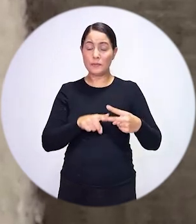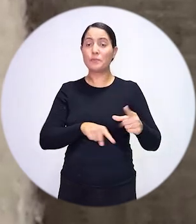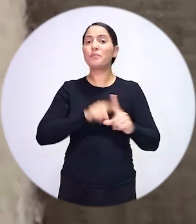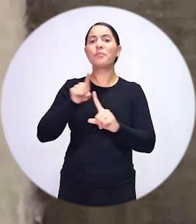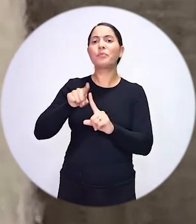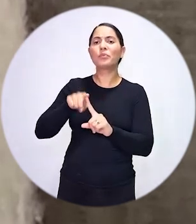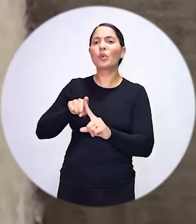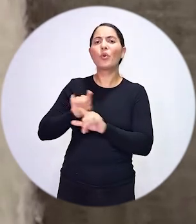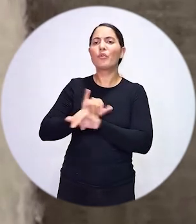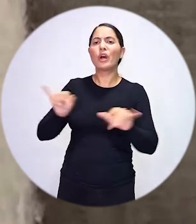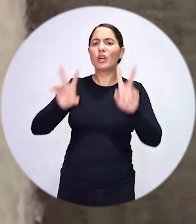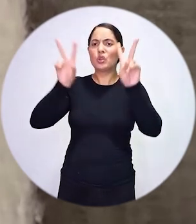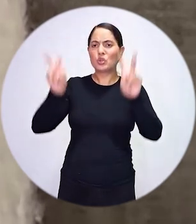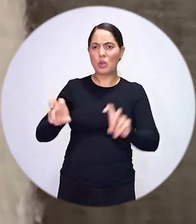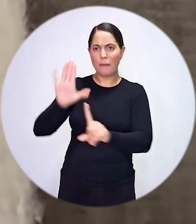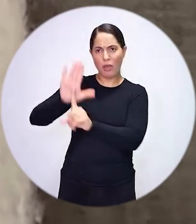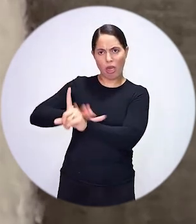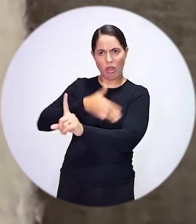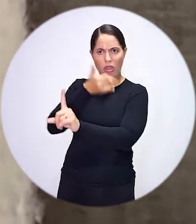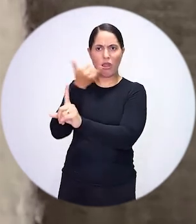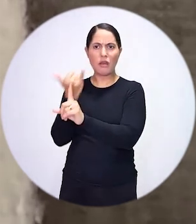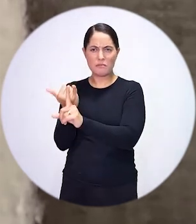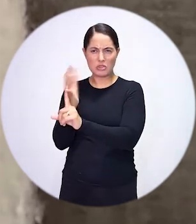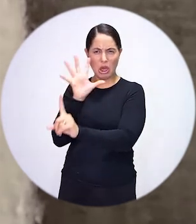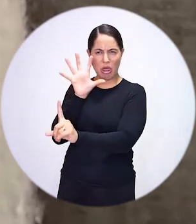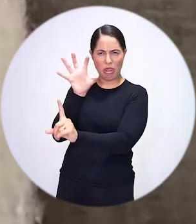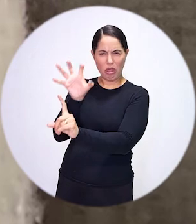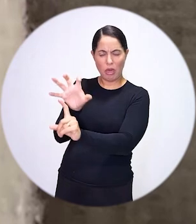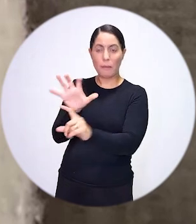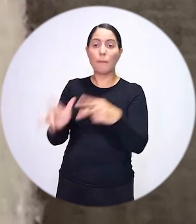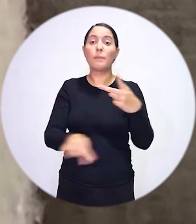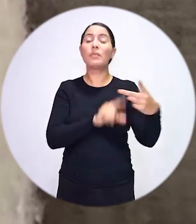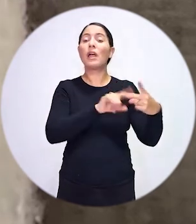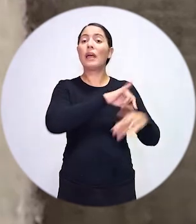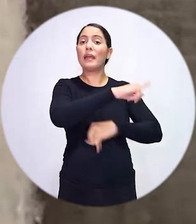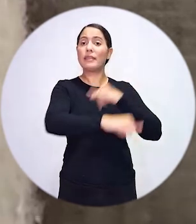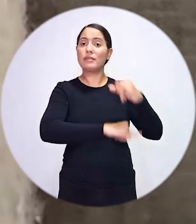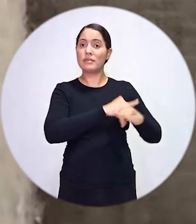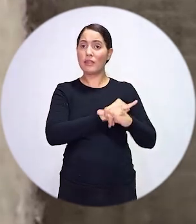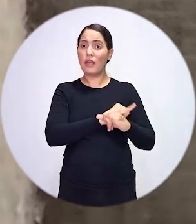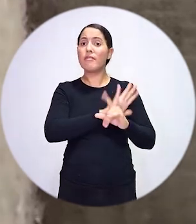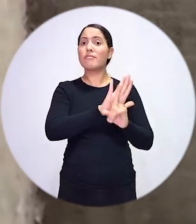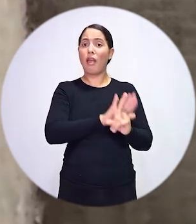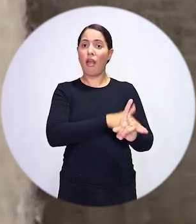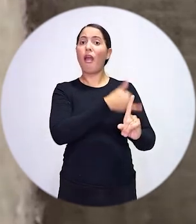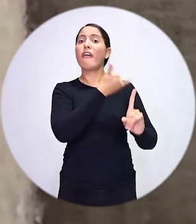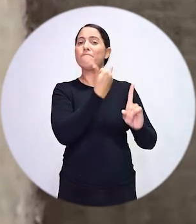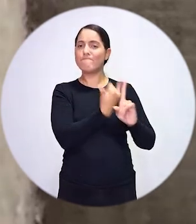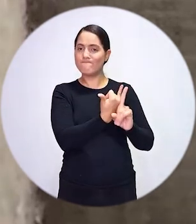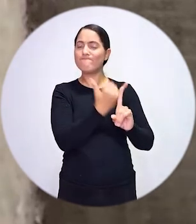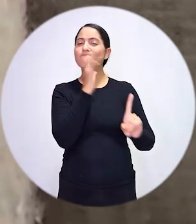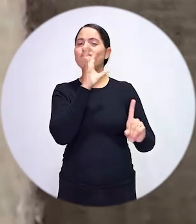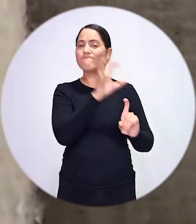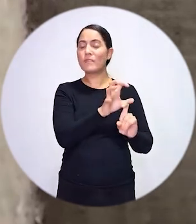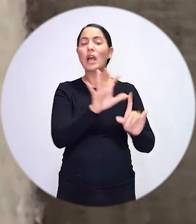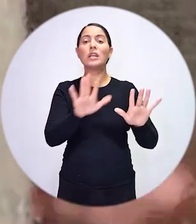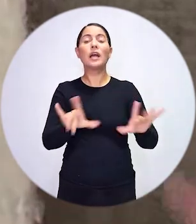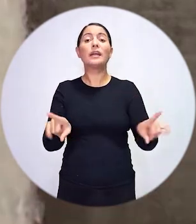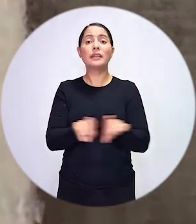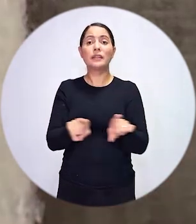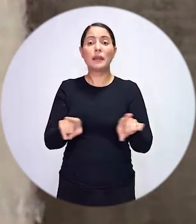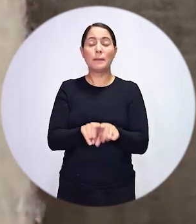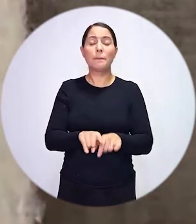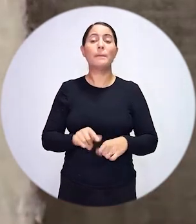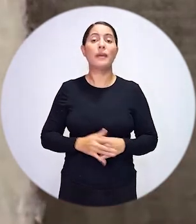penais novos, um chamado a intimidação sistemática, o bullying, e a intimidação sistemática virtual. Houve também um aumento